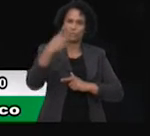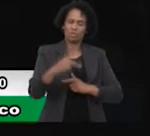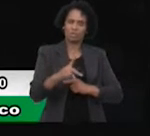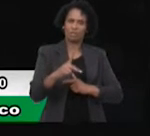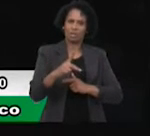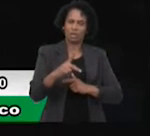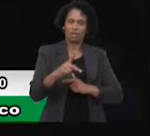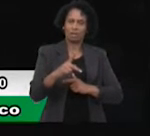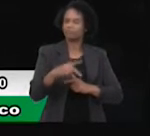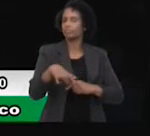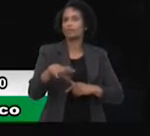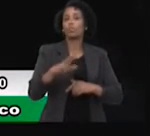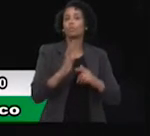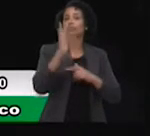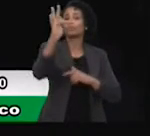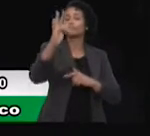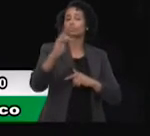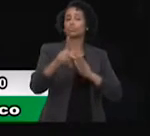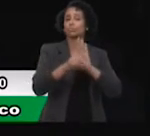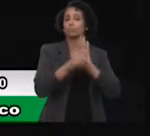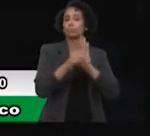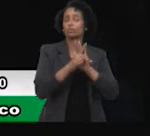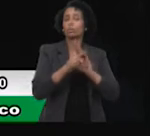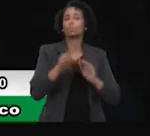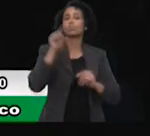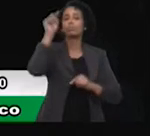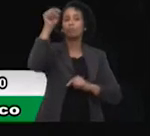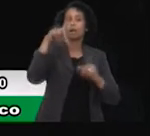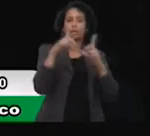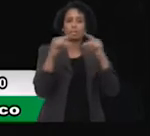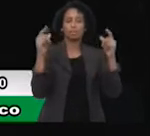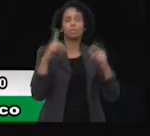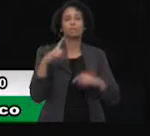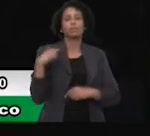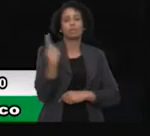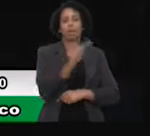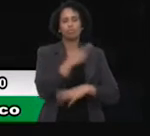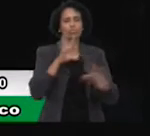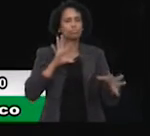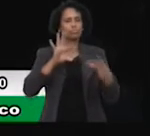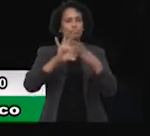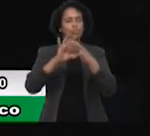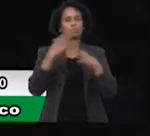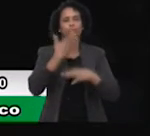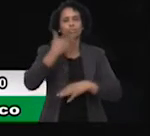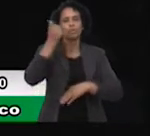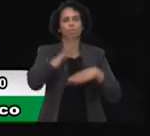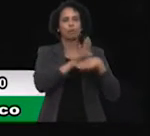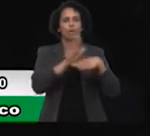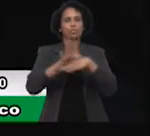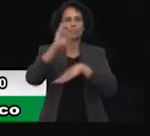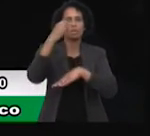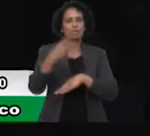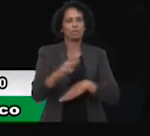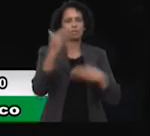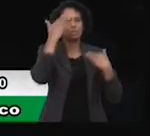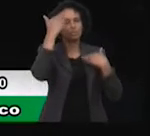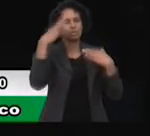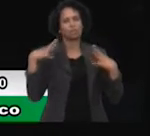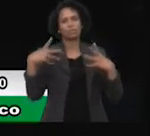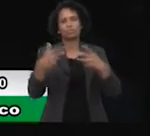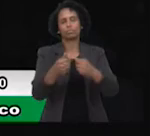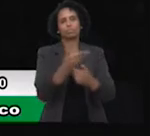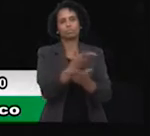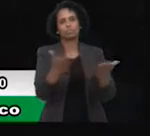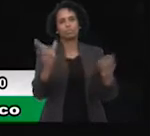Brasília, e a gente vai estar junto para fazer sempre o melhor pela cidade de Osasco. Obrigado a todos os vereadores